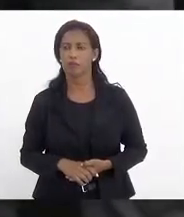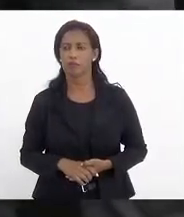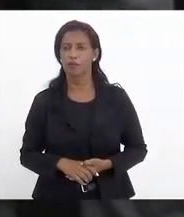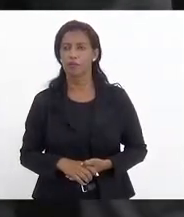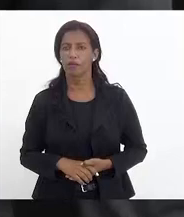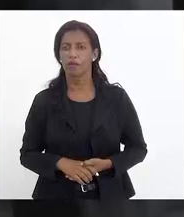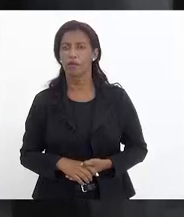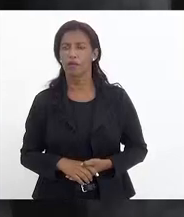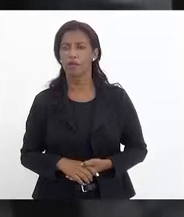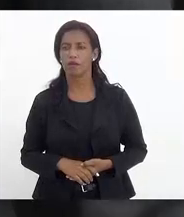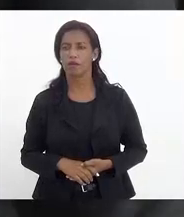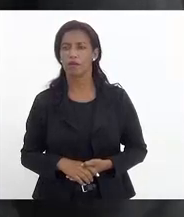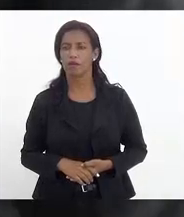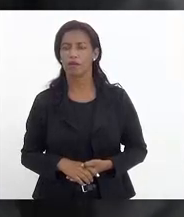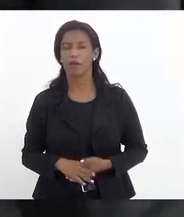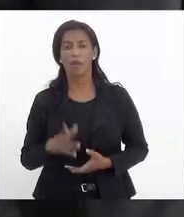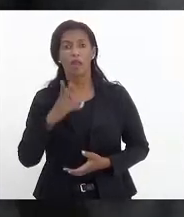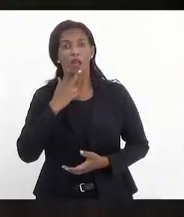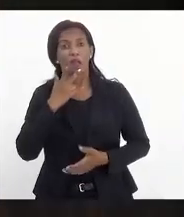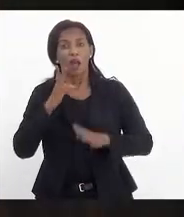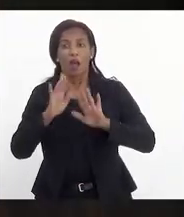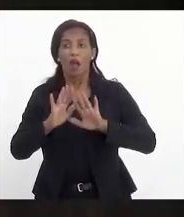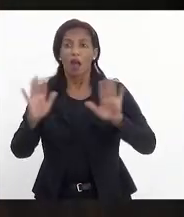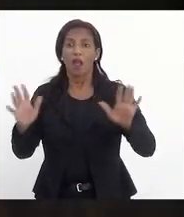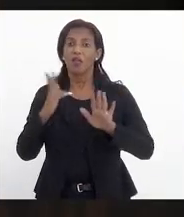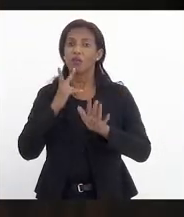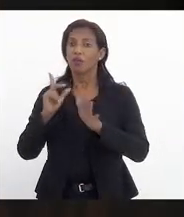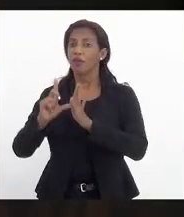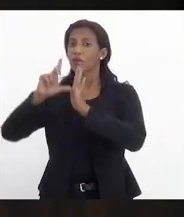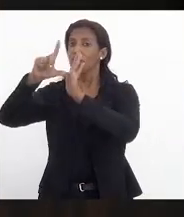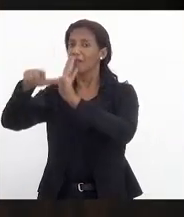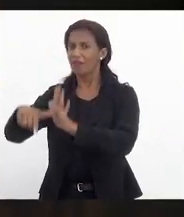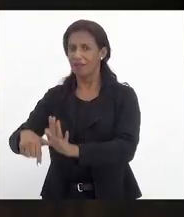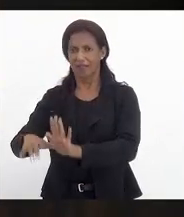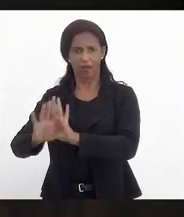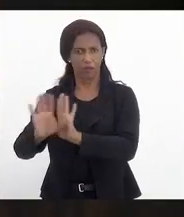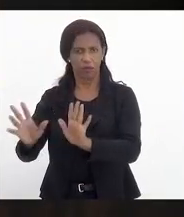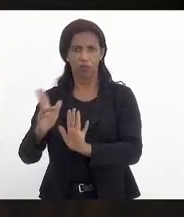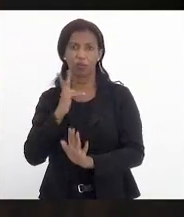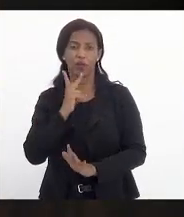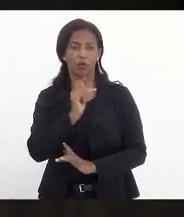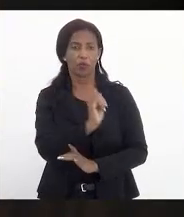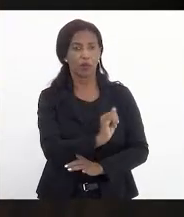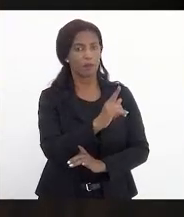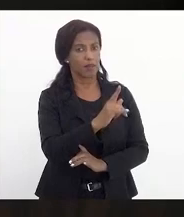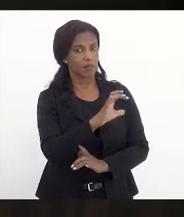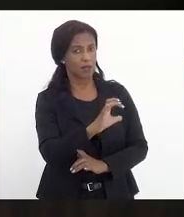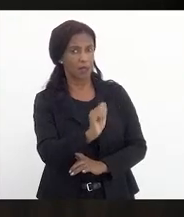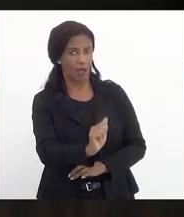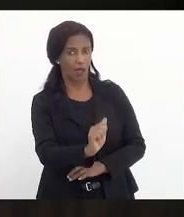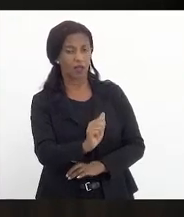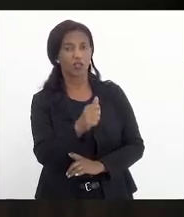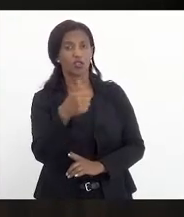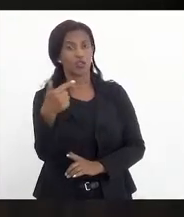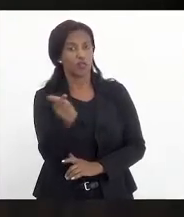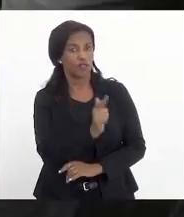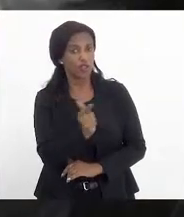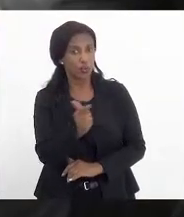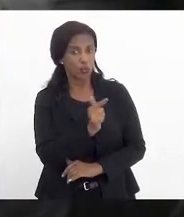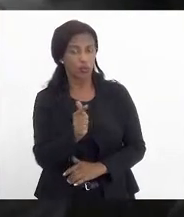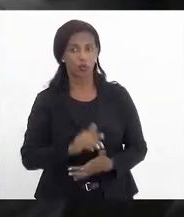Peraí. Aí já não estamos falando do atrasado, nós estamos falando do IPCA de 22. São duas coisas. Não, o